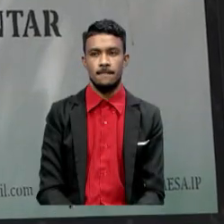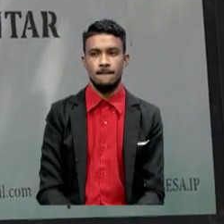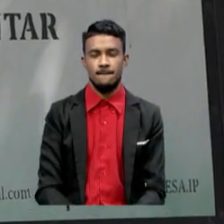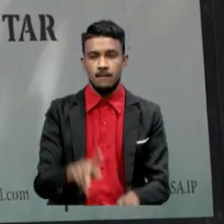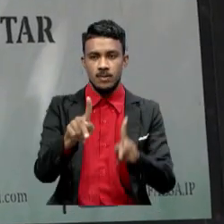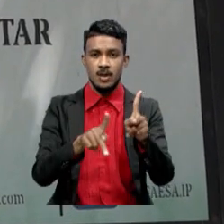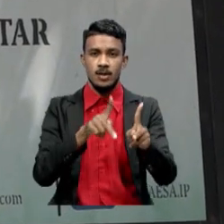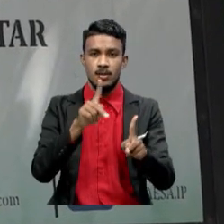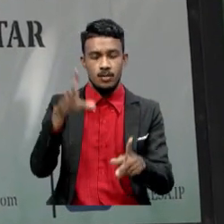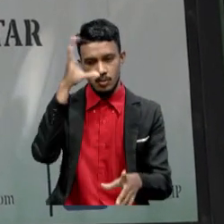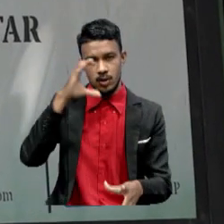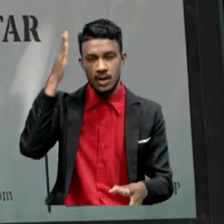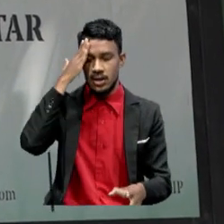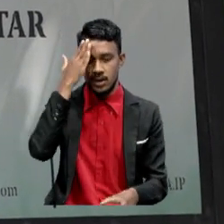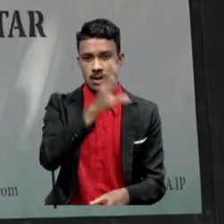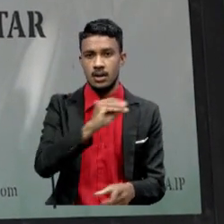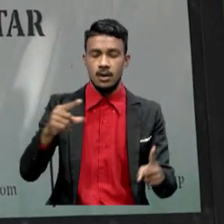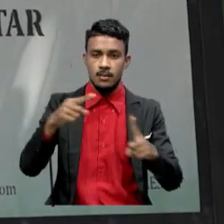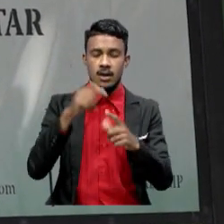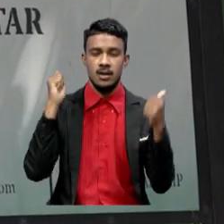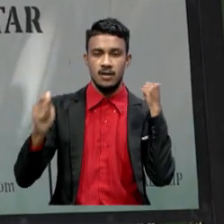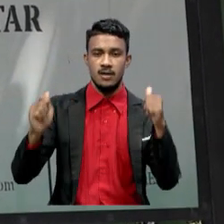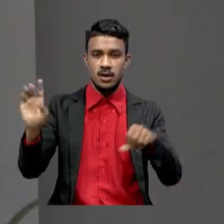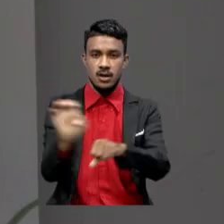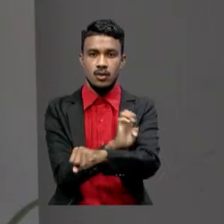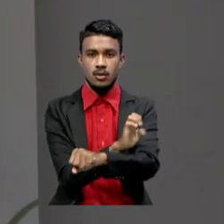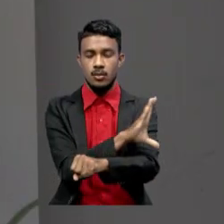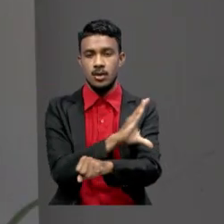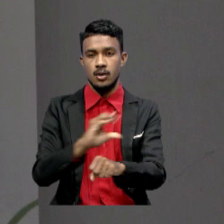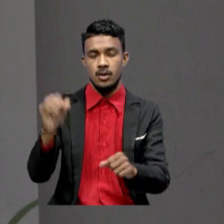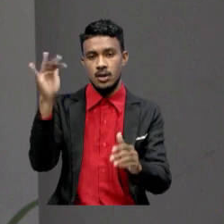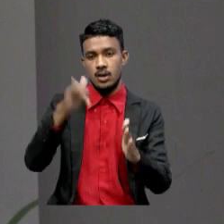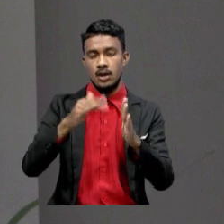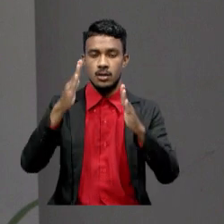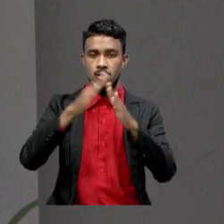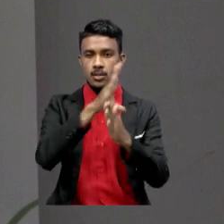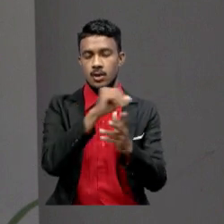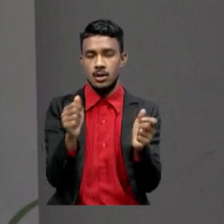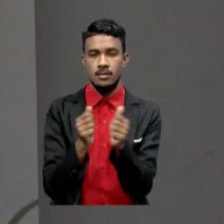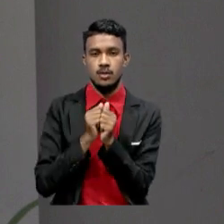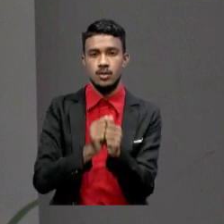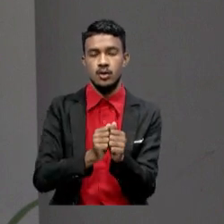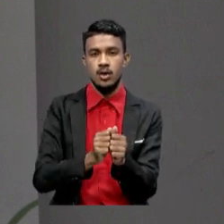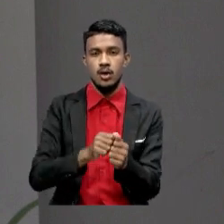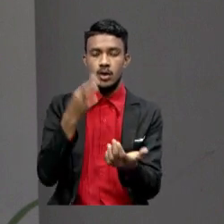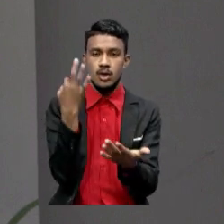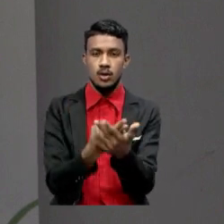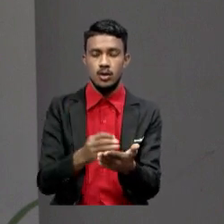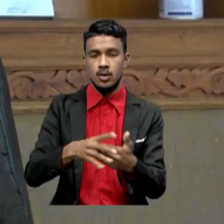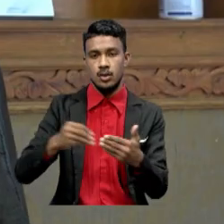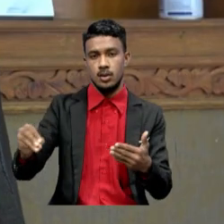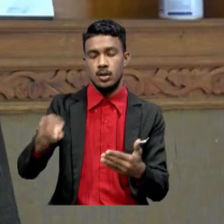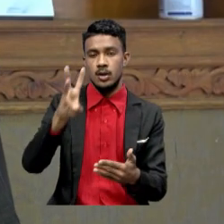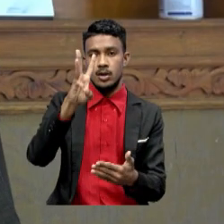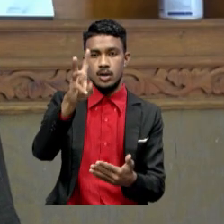Autoridade de Inspeção na Fiscalização da Atividade Econômica não Sanitária recolhe a receita a multo dólar americano rihun neno